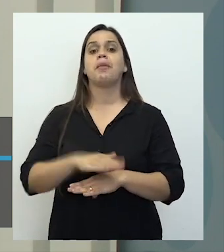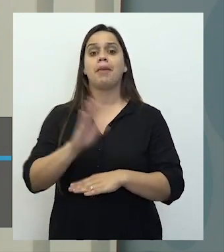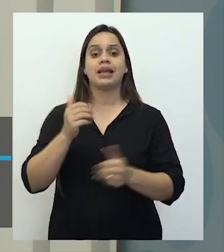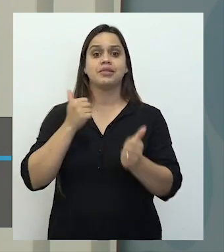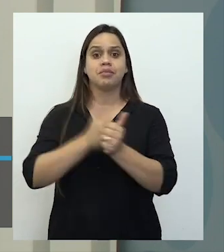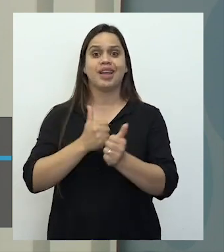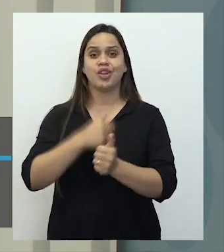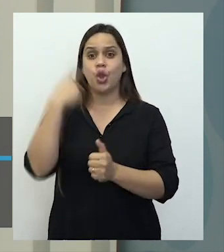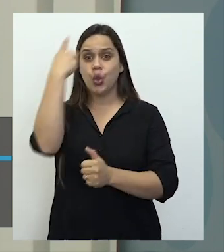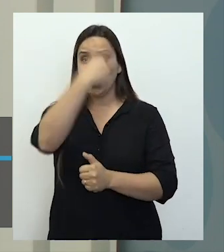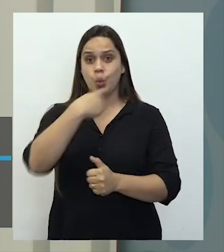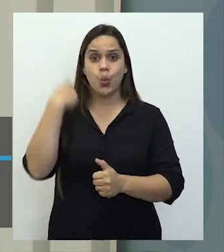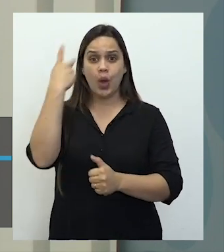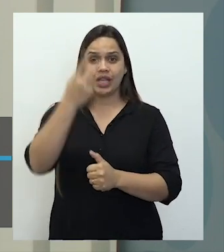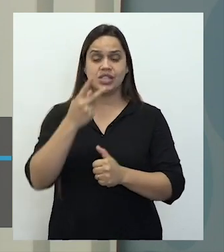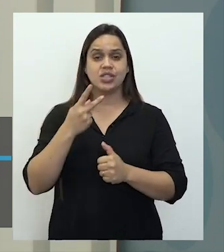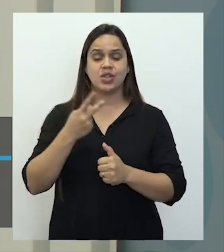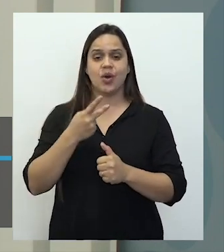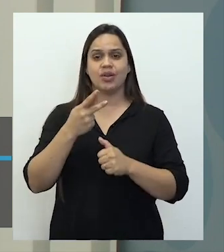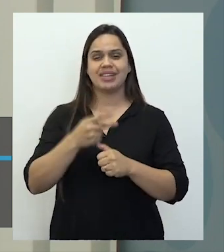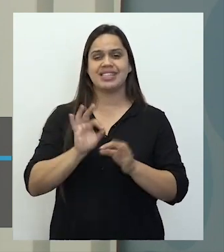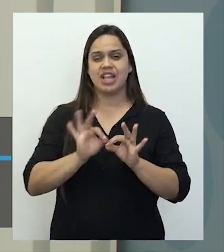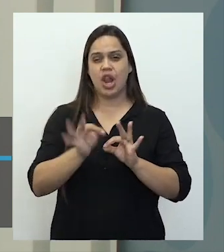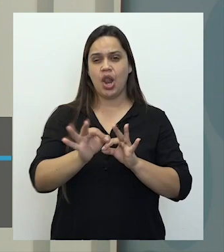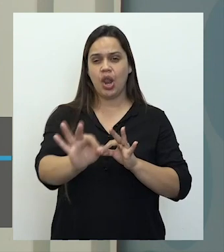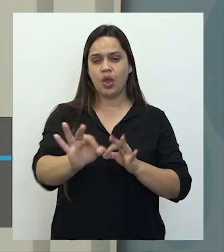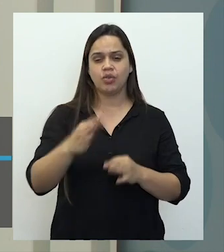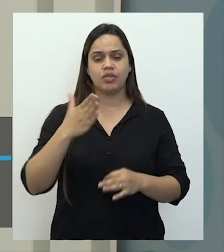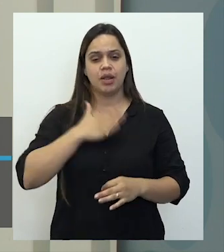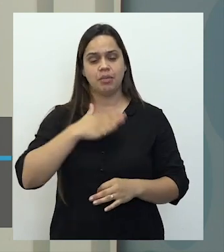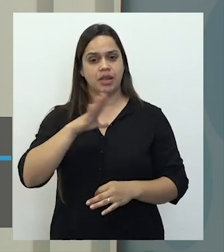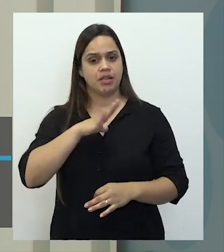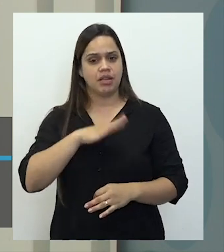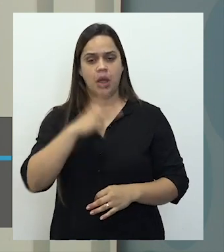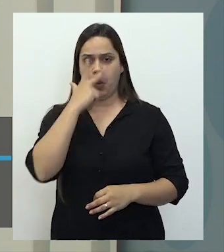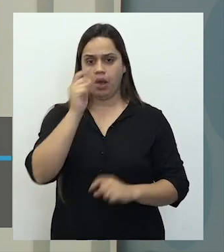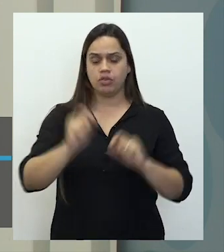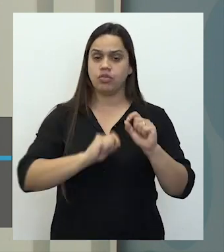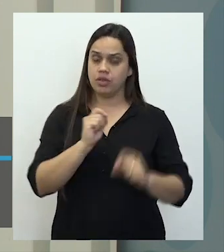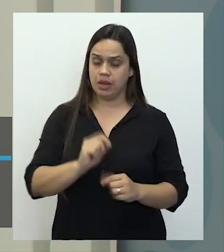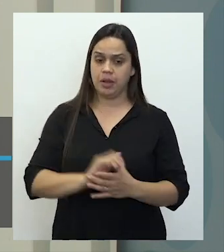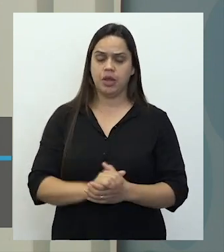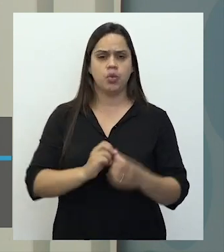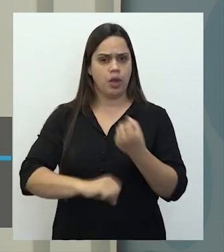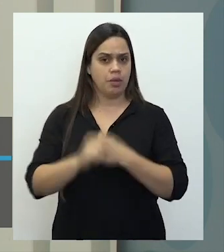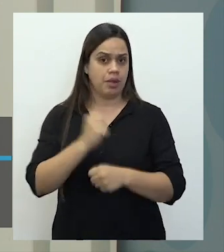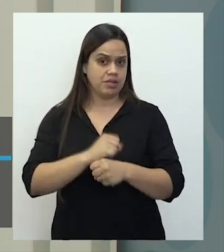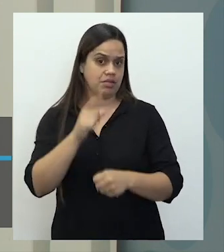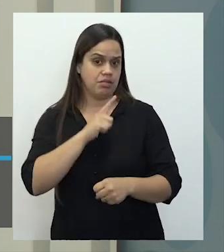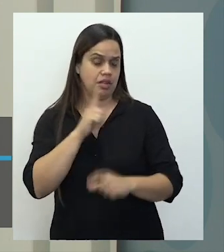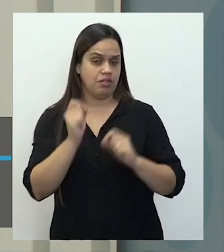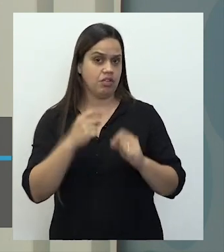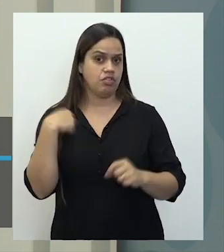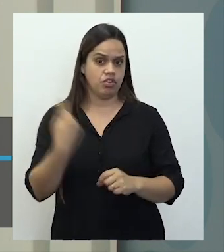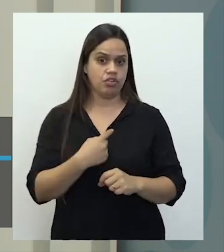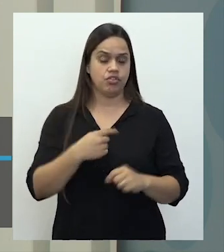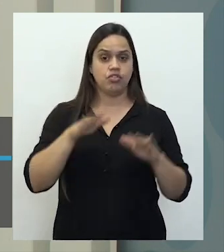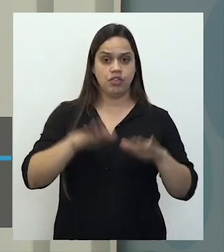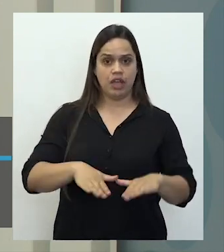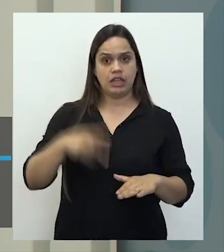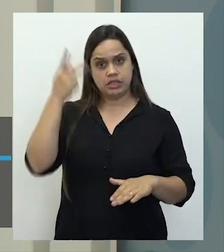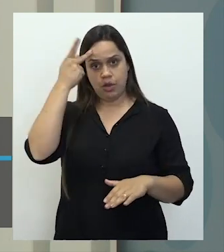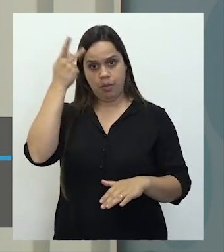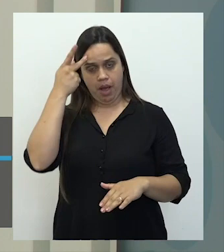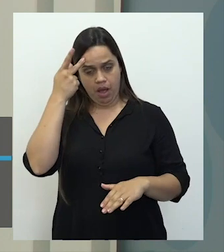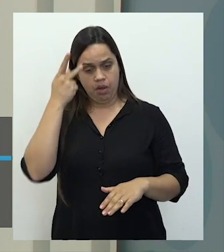Então, olha, eu acho que aquele tema do Enem do ano passado, ele é muito pertinente, porque a gente fica aqui, a gente está em São Paulo